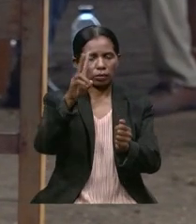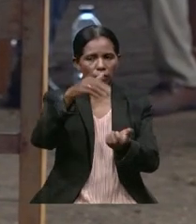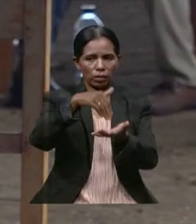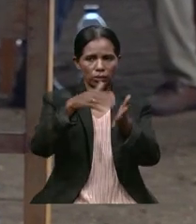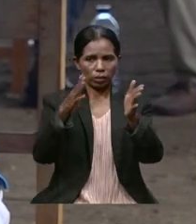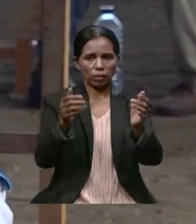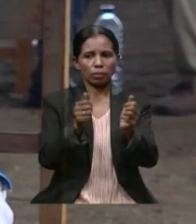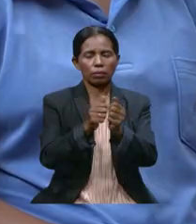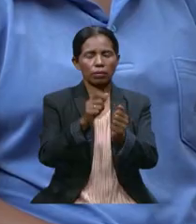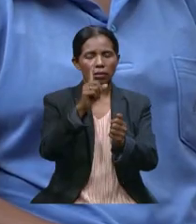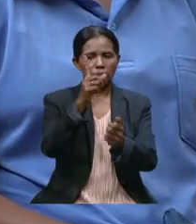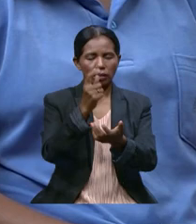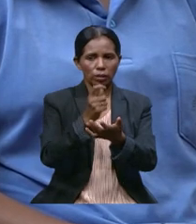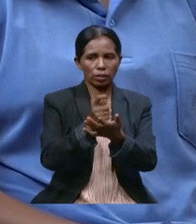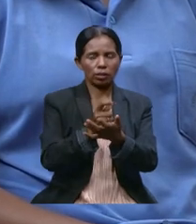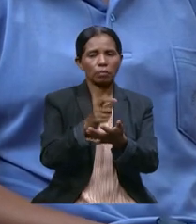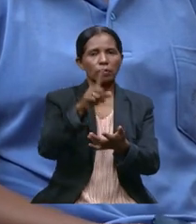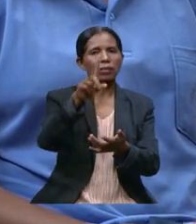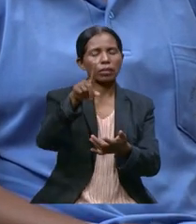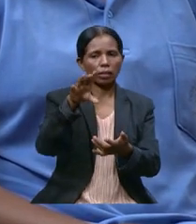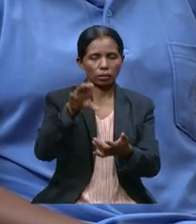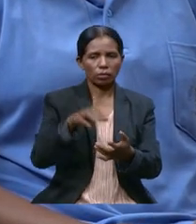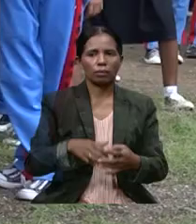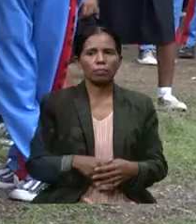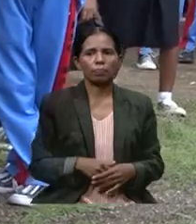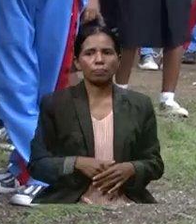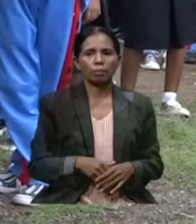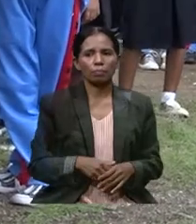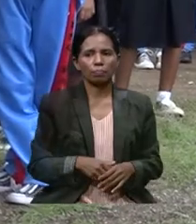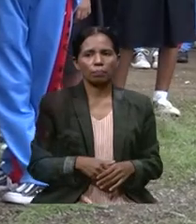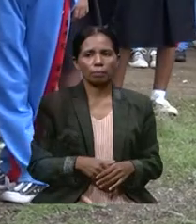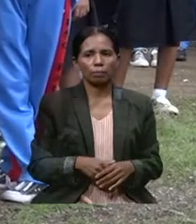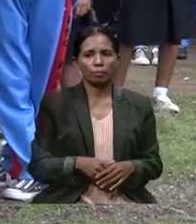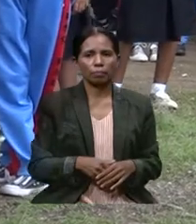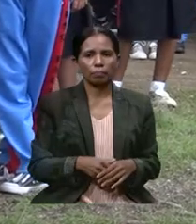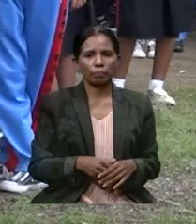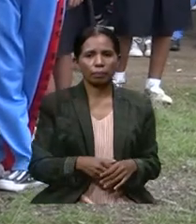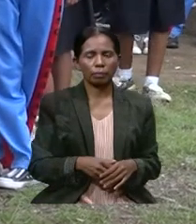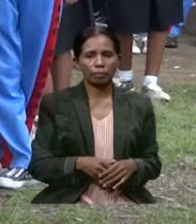estudante reunida a torcida Racing. Emerenciana Martins, Lamberto da Silva, GMN.